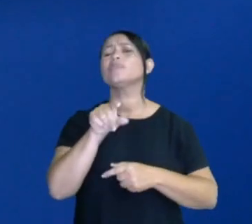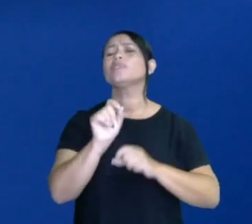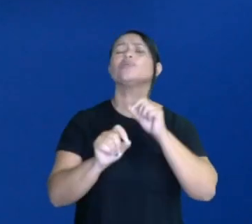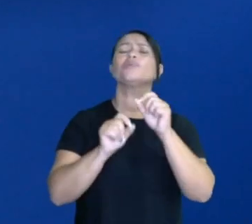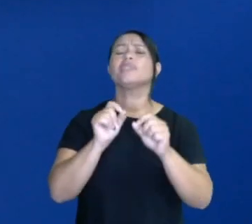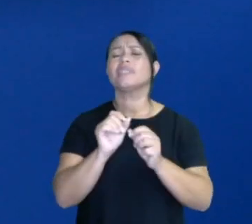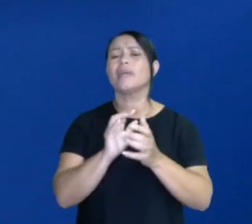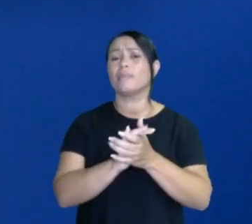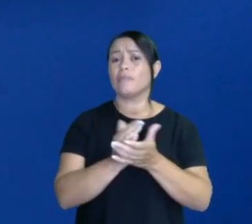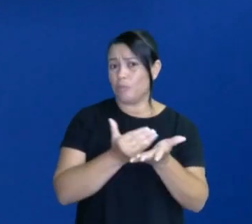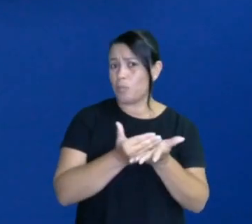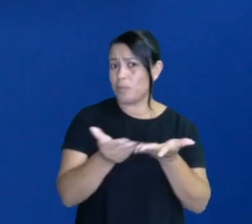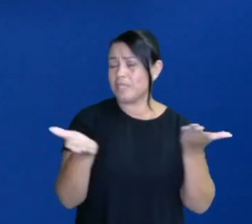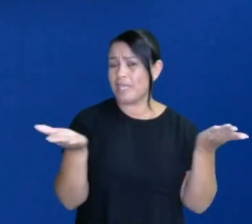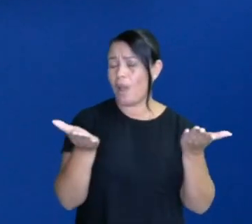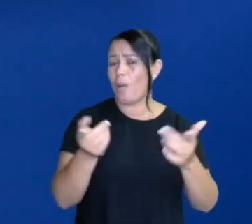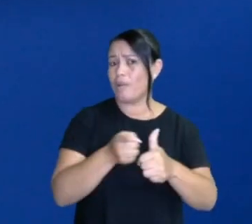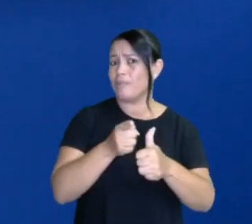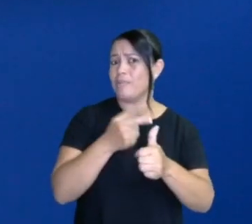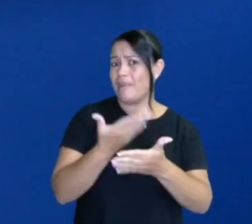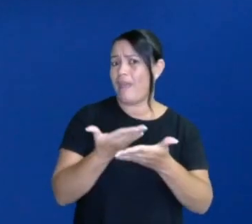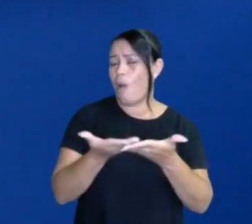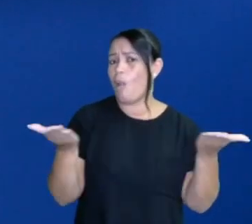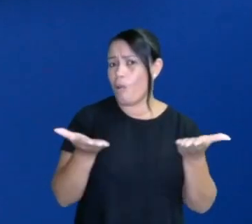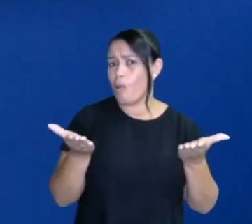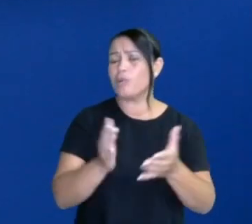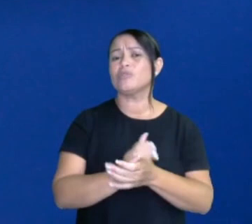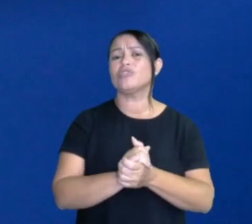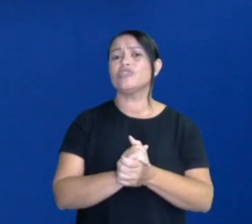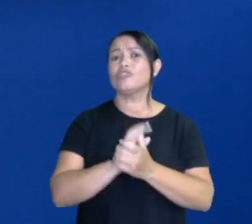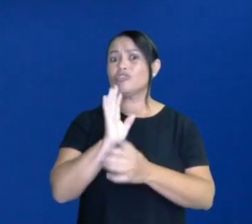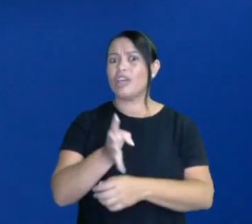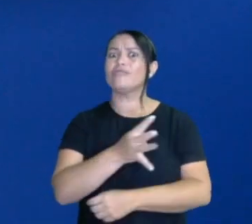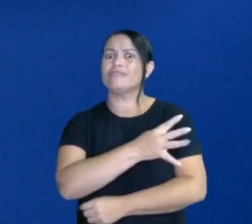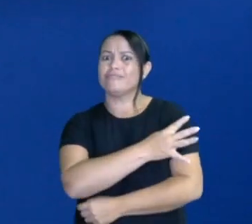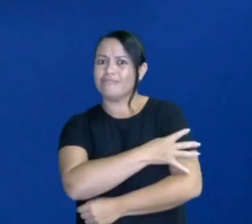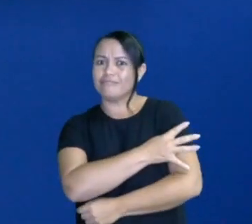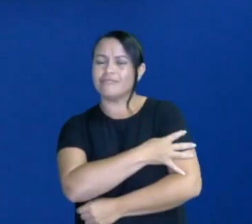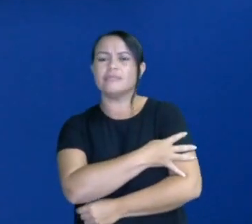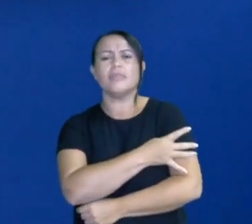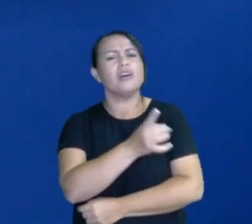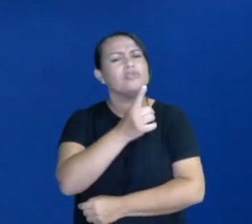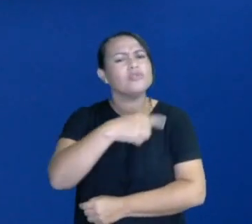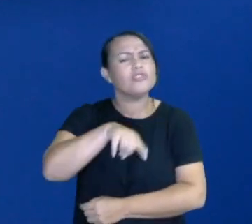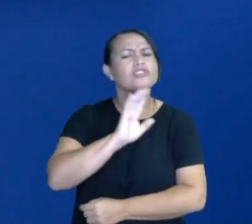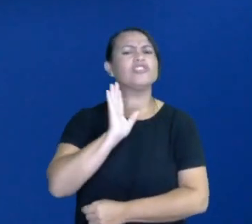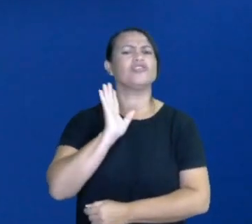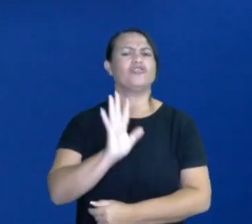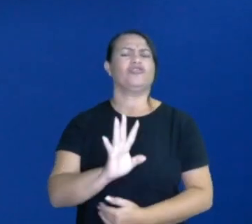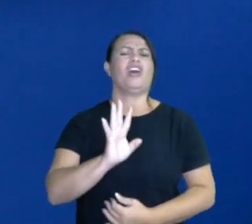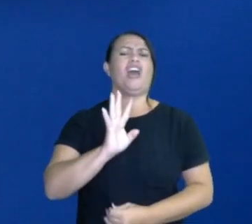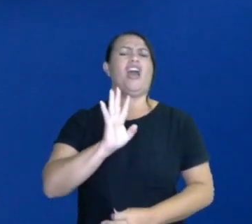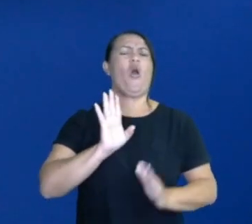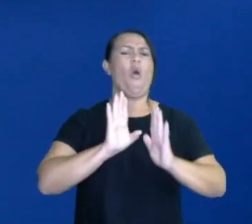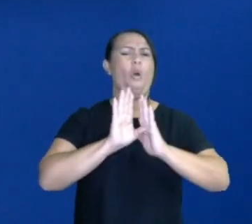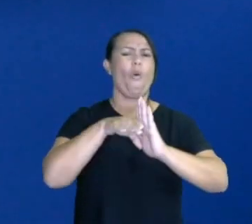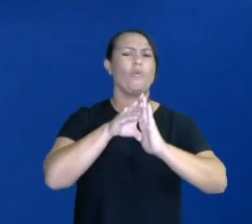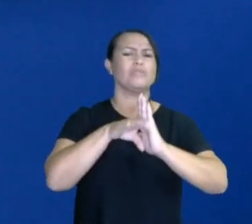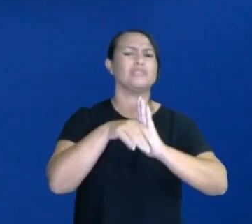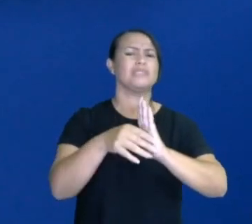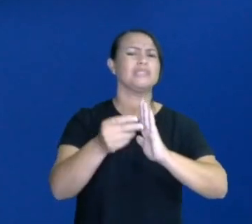né? Nós estamos iniciando nossa primeira aula de geografia hoje do 4º ano, mas vocês já têm esse conceito